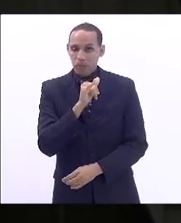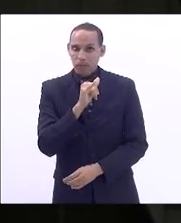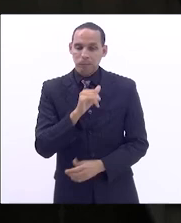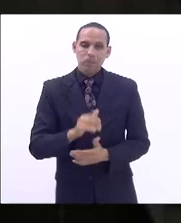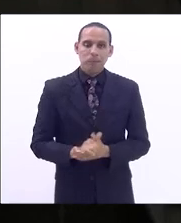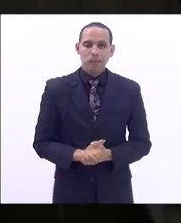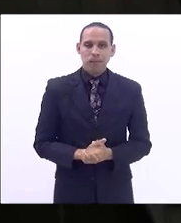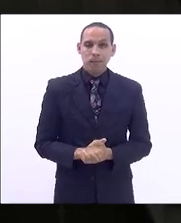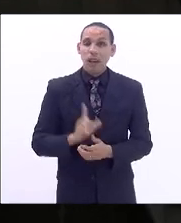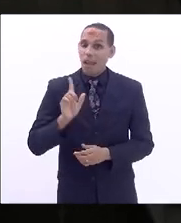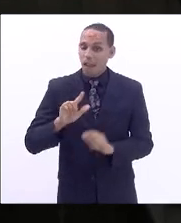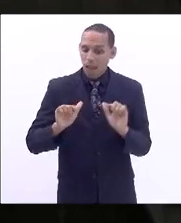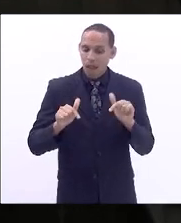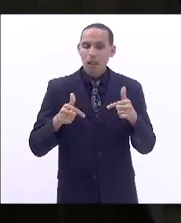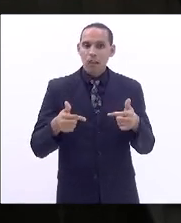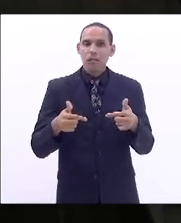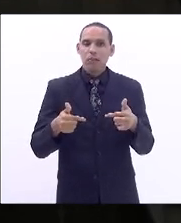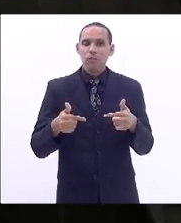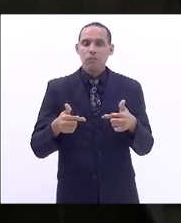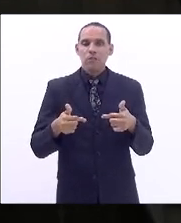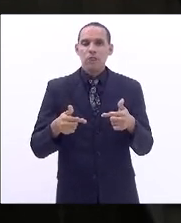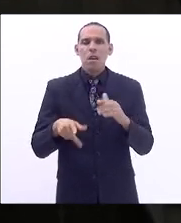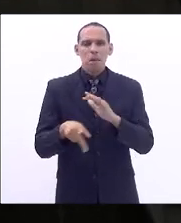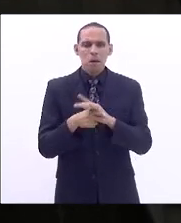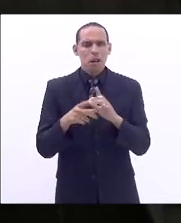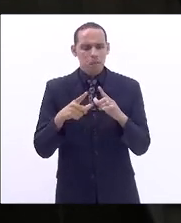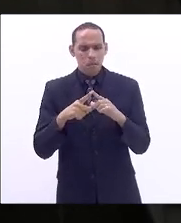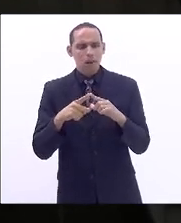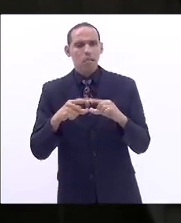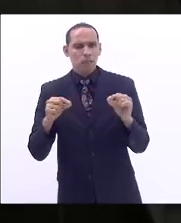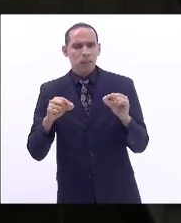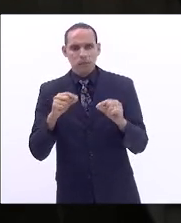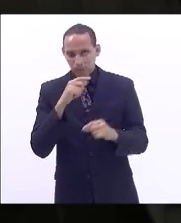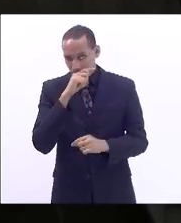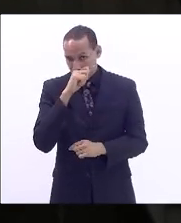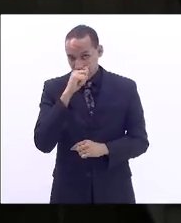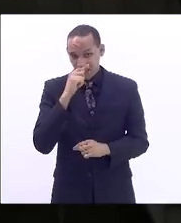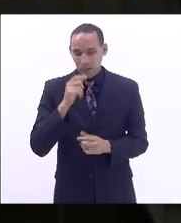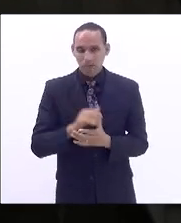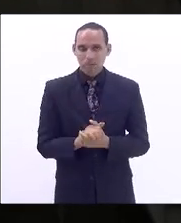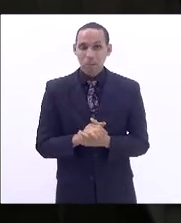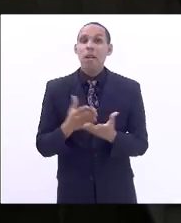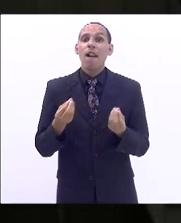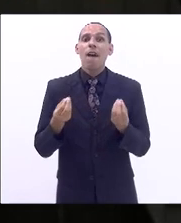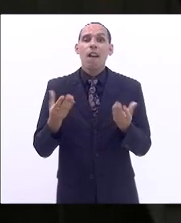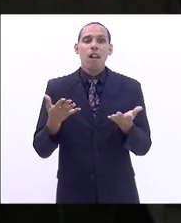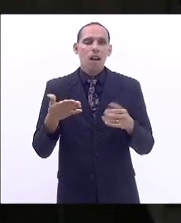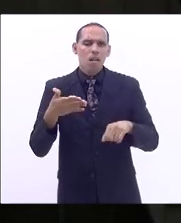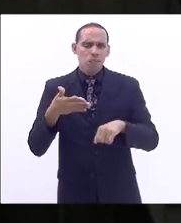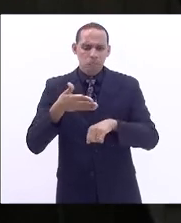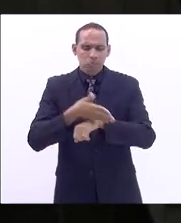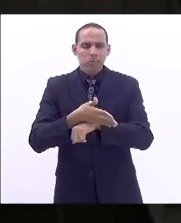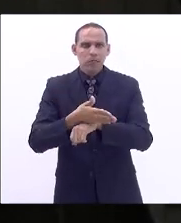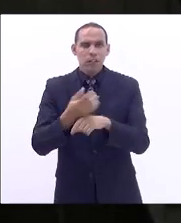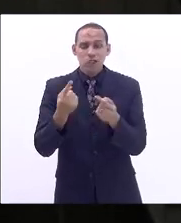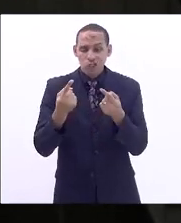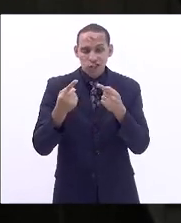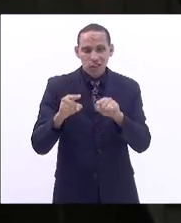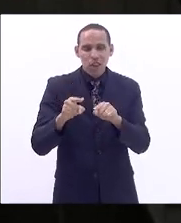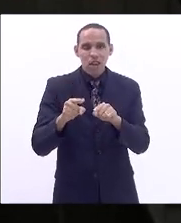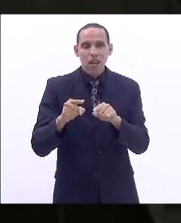uma ação que parte de Brasília é intervindo sobre